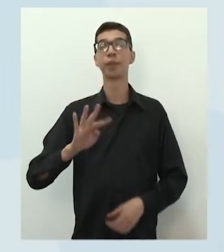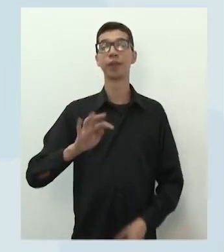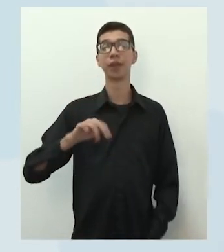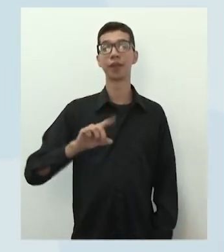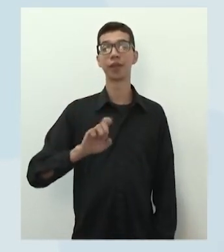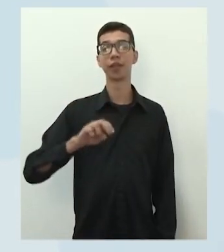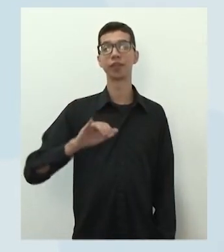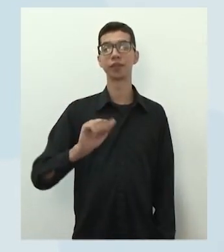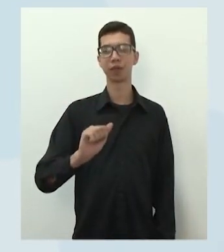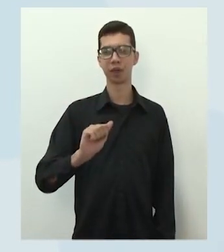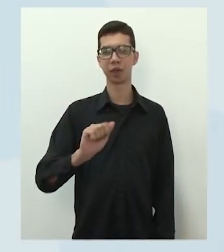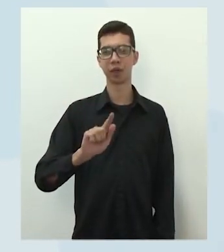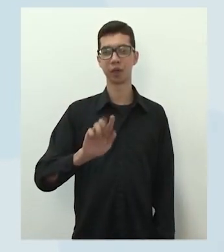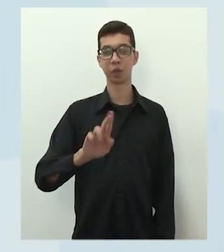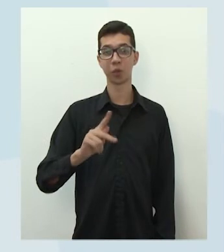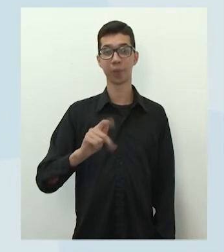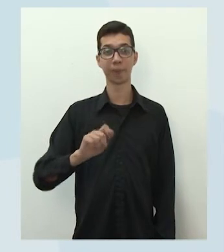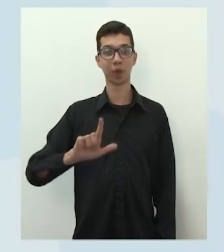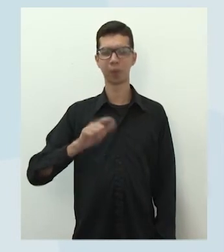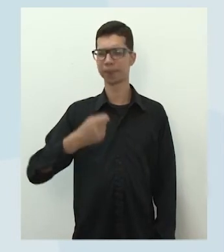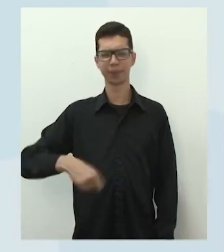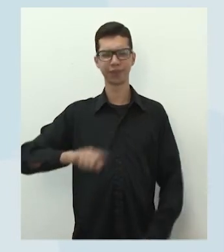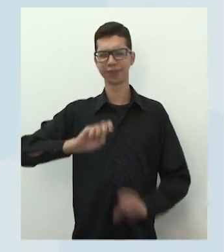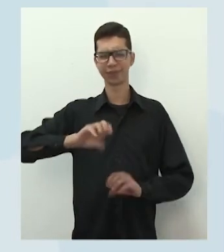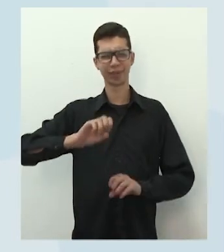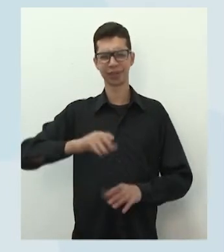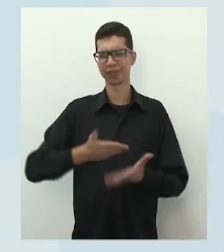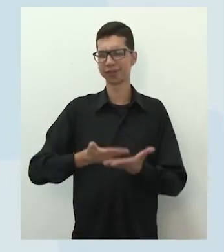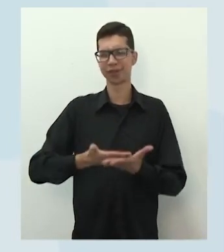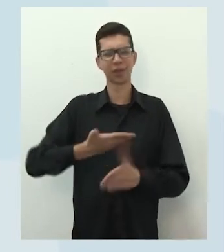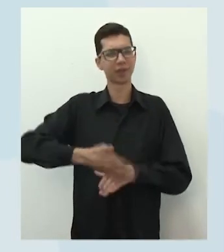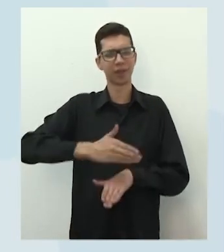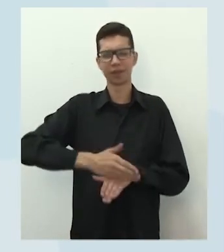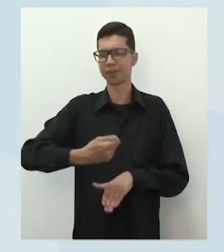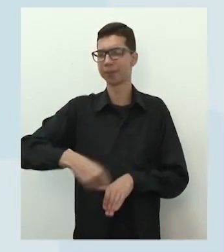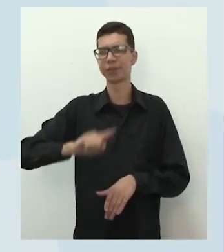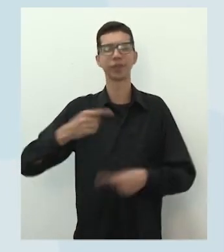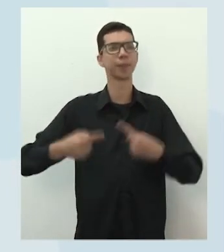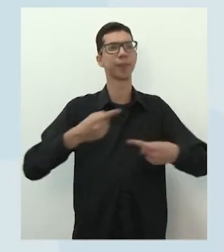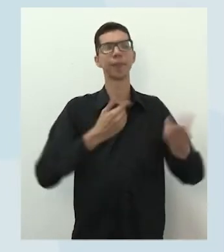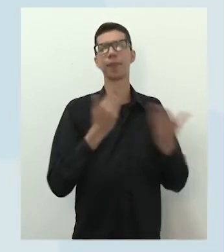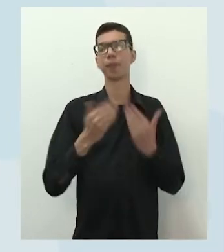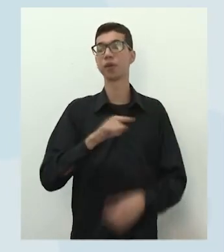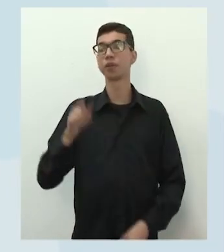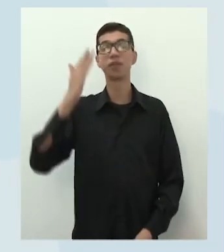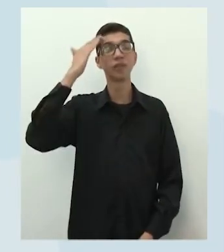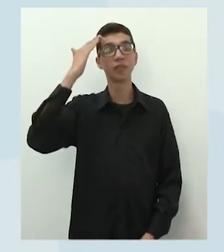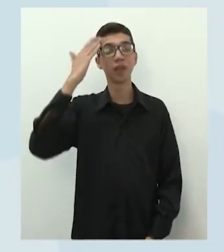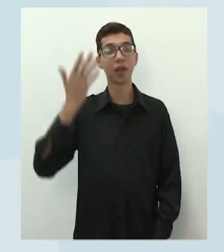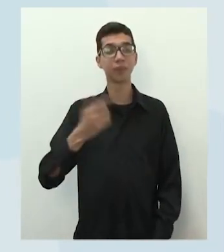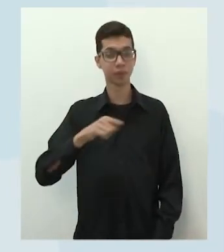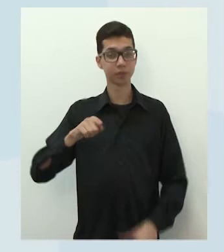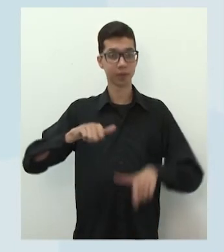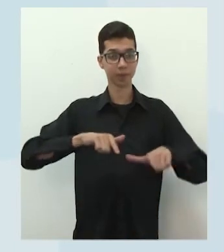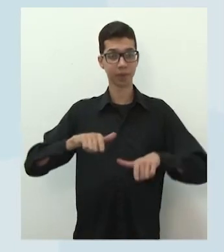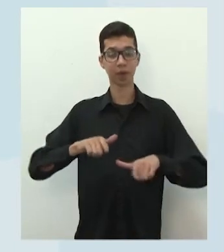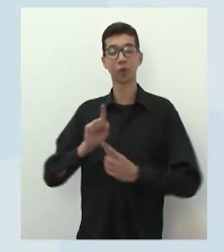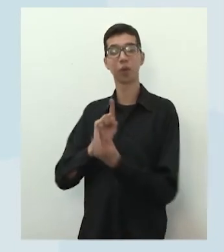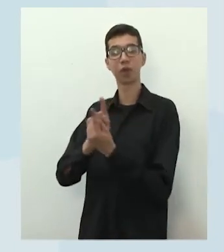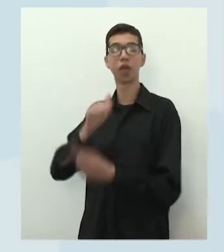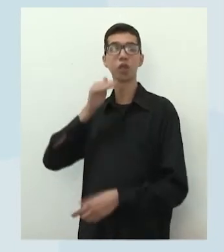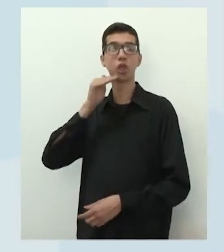foto do filho para mostrar. Sociedade confessional. A gente precisa o tempo inteiro